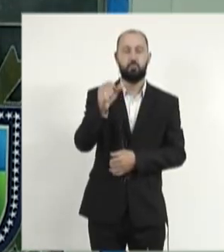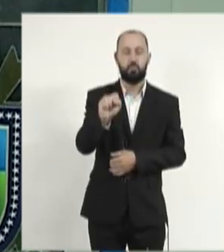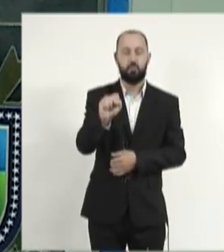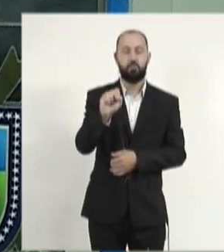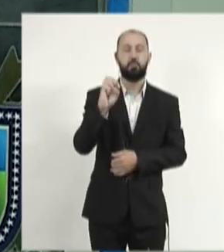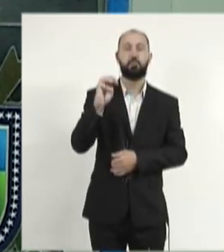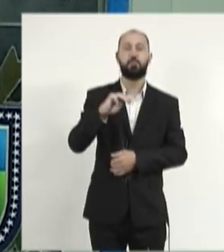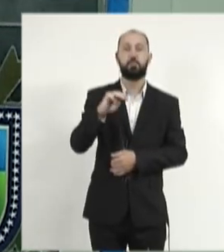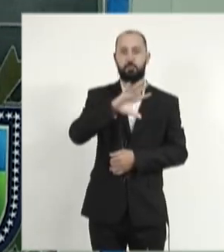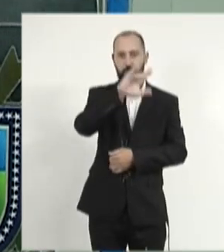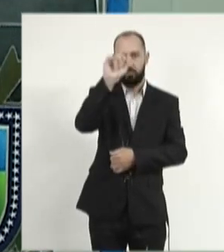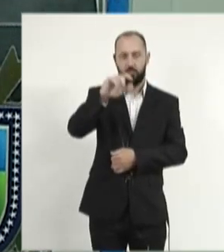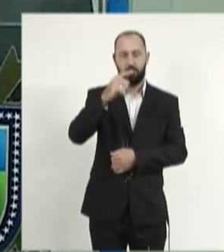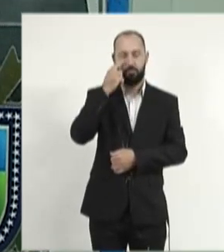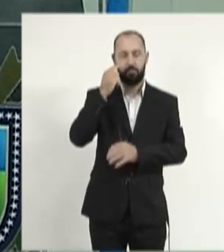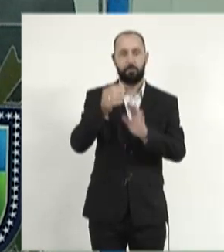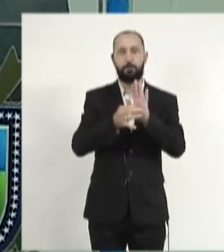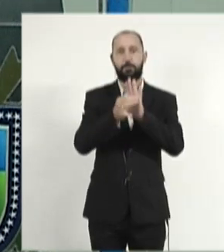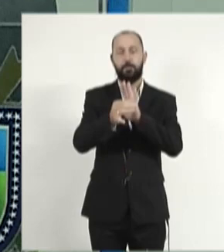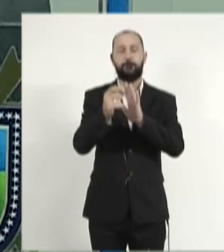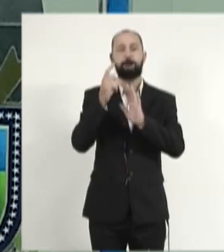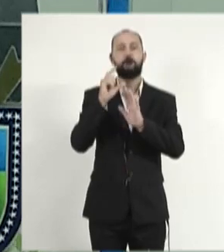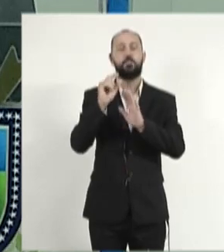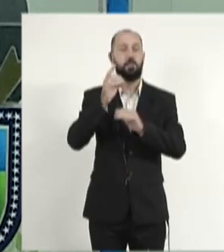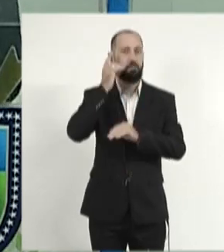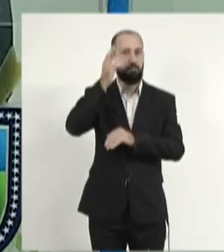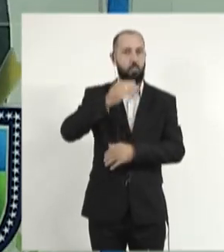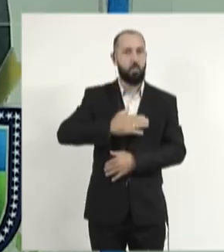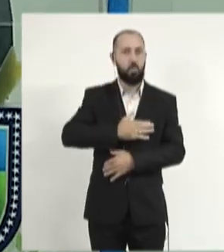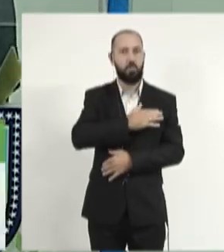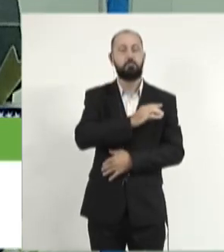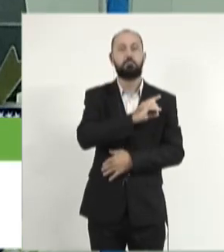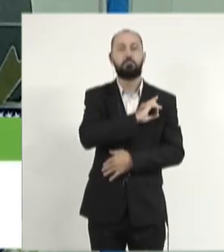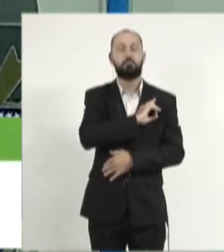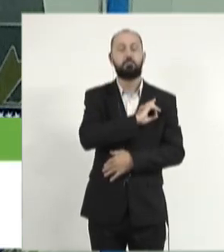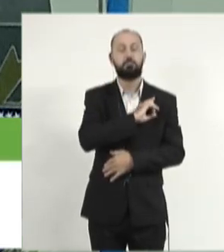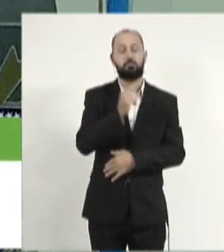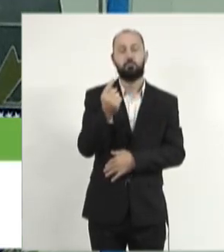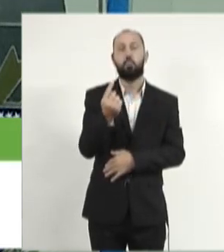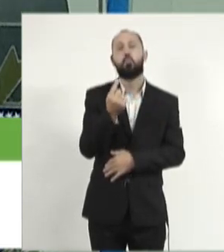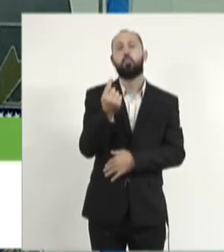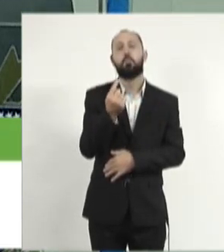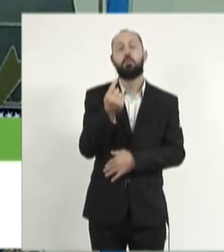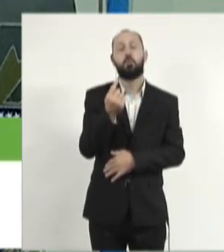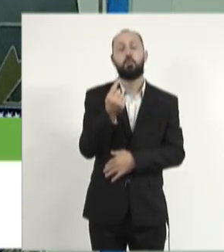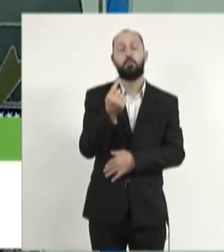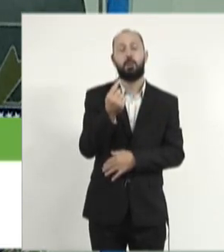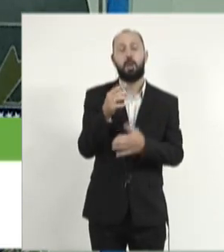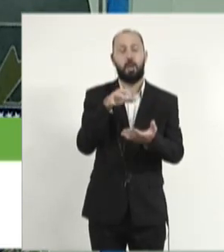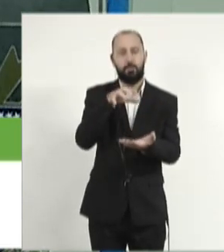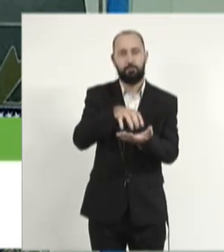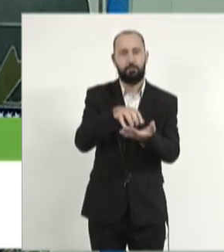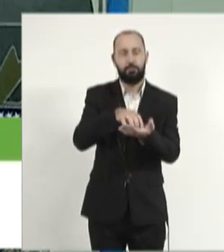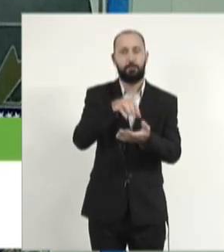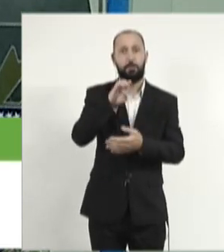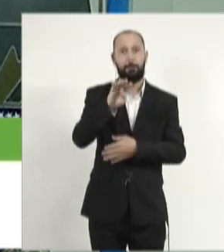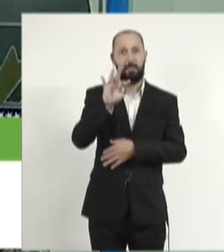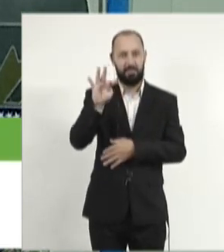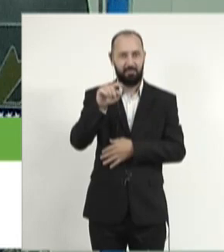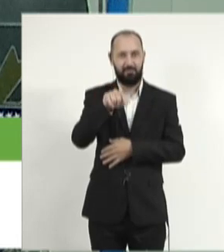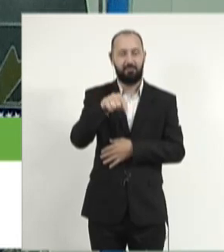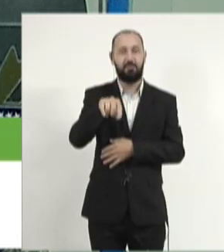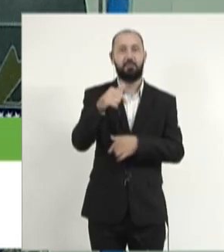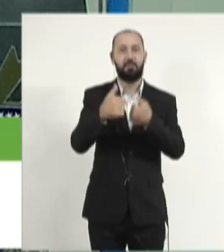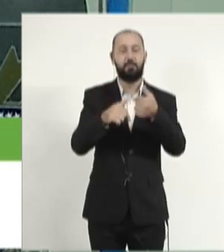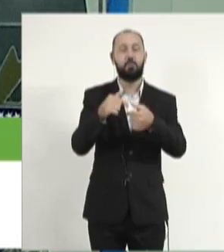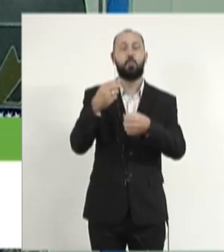11h28 em Mato Grosso do Sul. Falar agora de uma proposição apresentada pelo deputado Coronel Davi, uma unidade, na verdade, o batalhão, o prédio do batalhão que